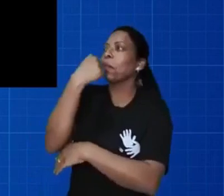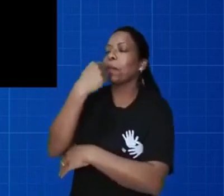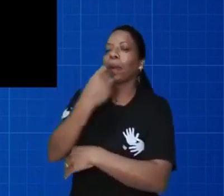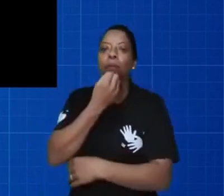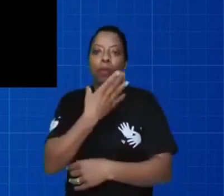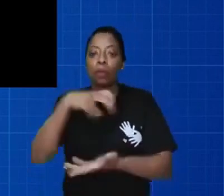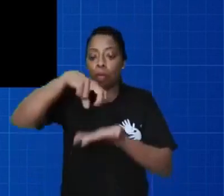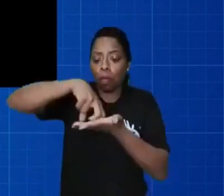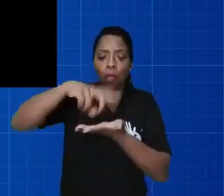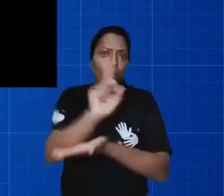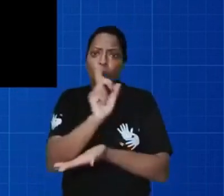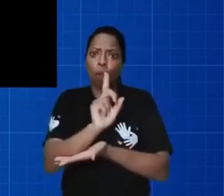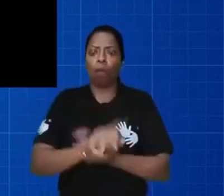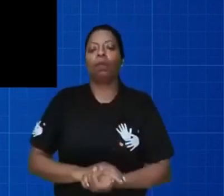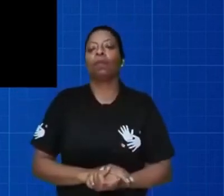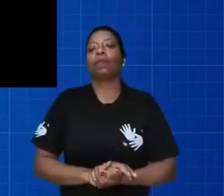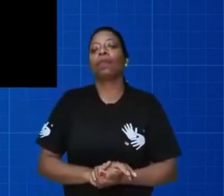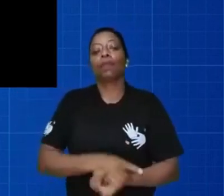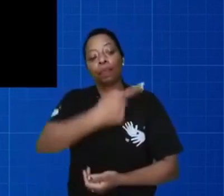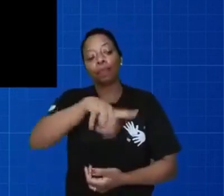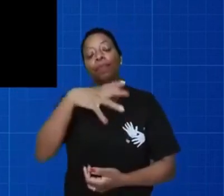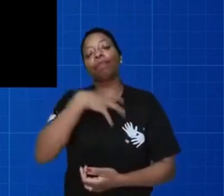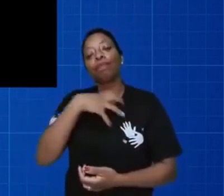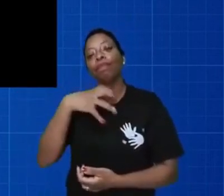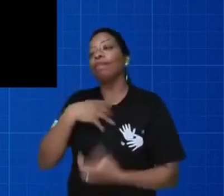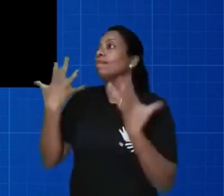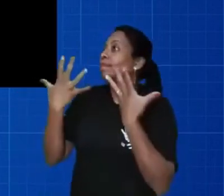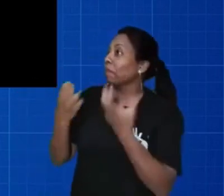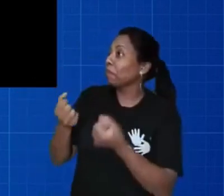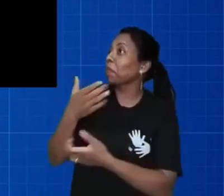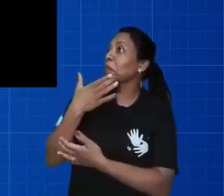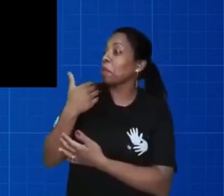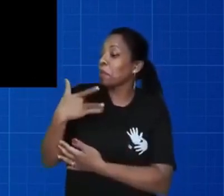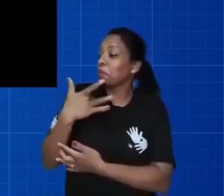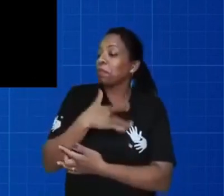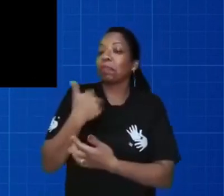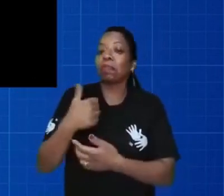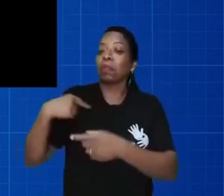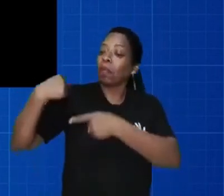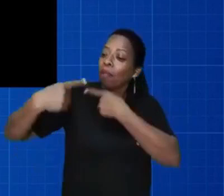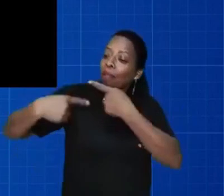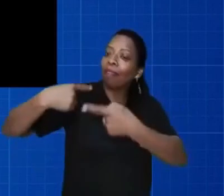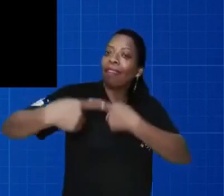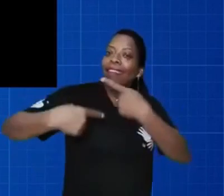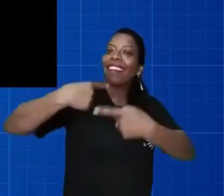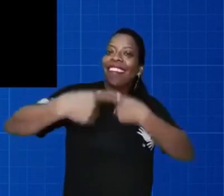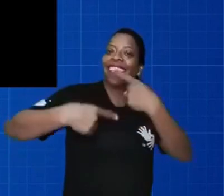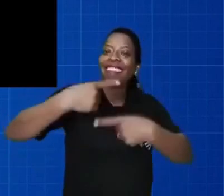gerações, né? Que a gente já pensa lá na frente, que as futuras gerações também precisam confiar e acreditar na vacinação para